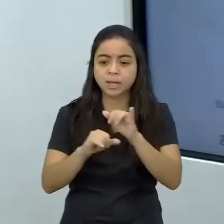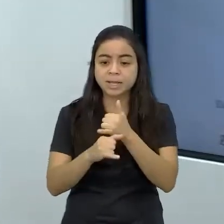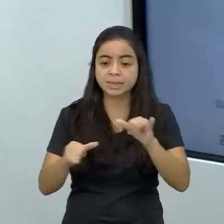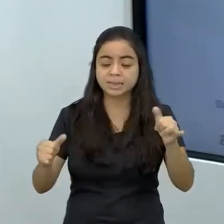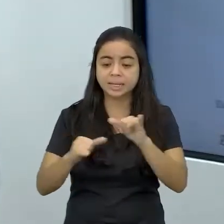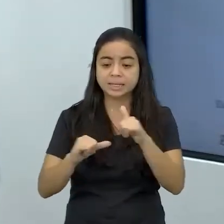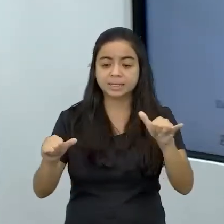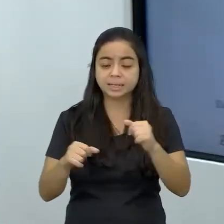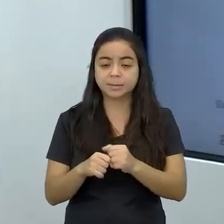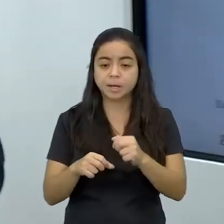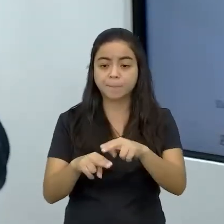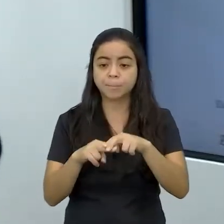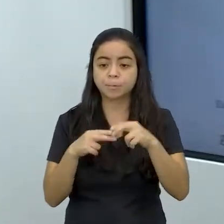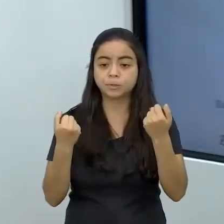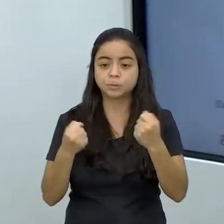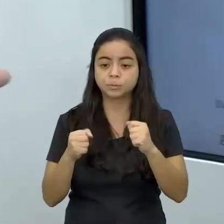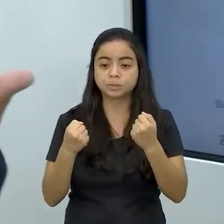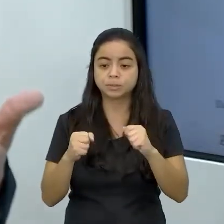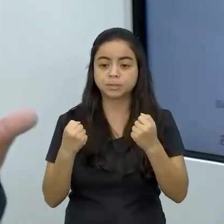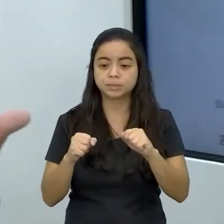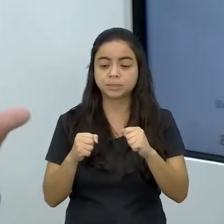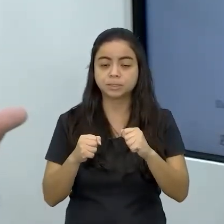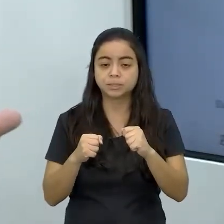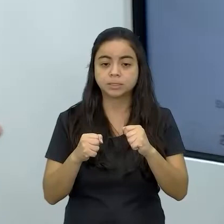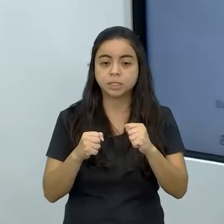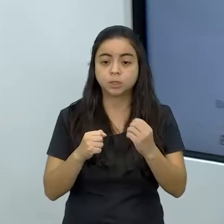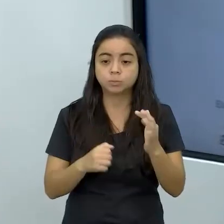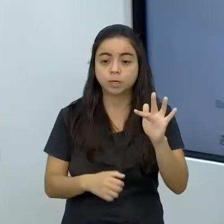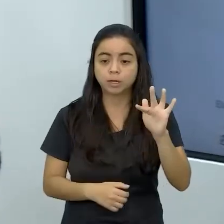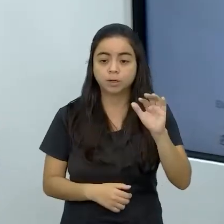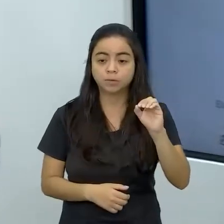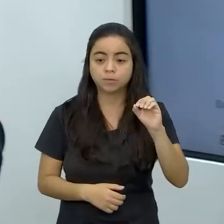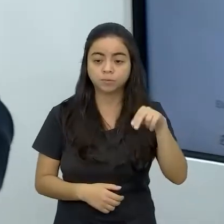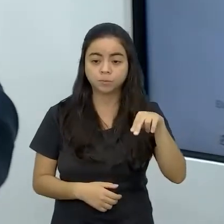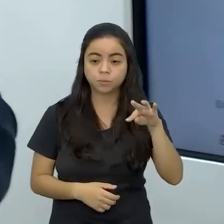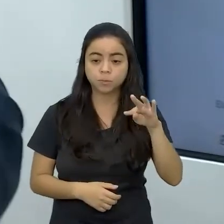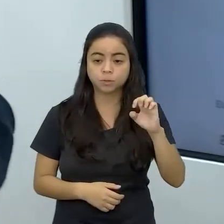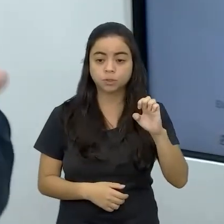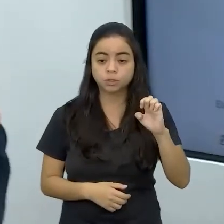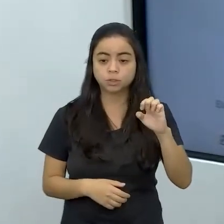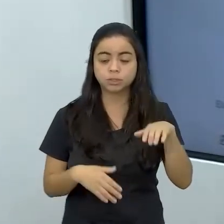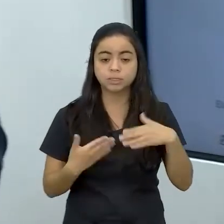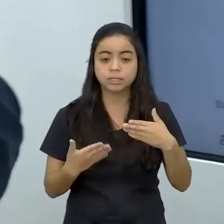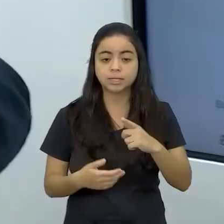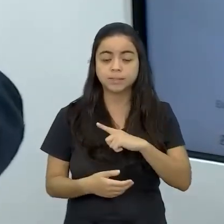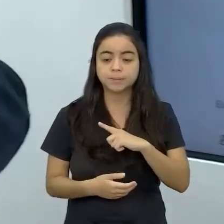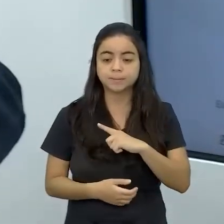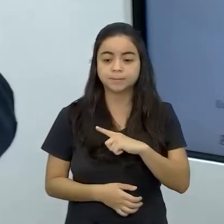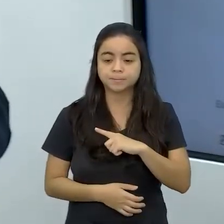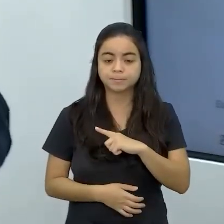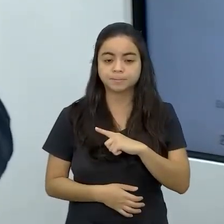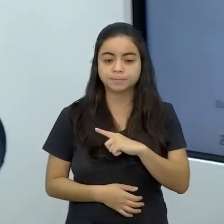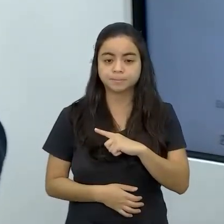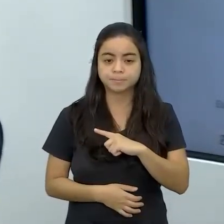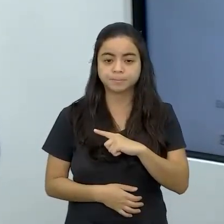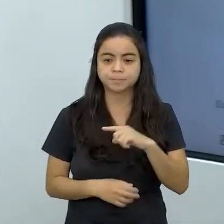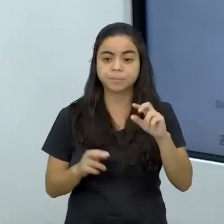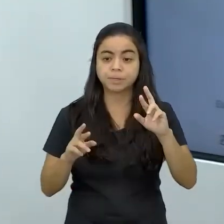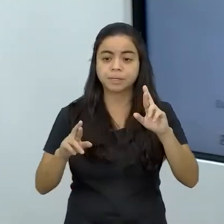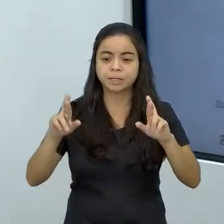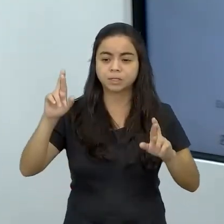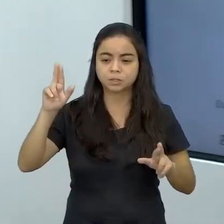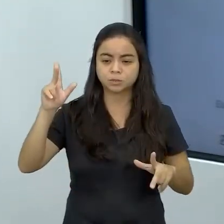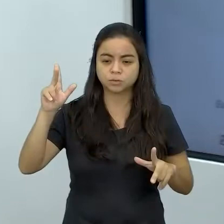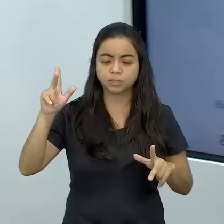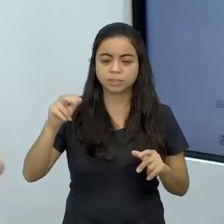para isso você precisa de uma fonte essa fonte vai fornecer aí a diferença